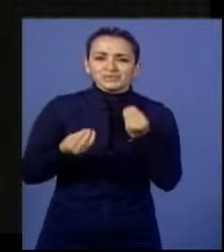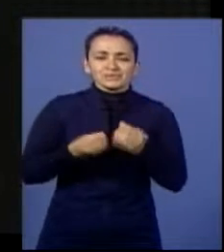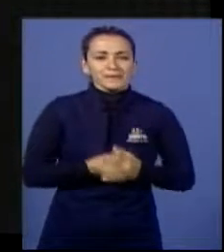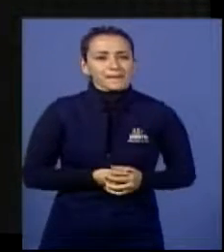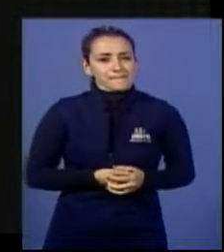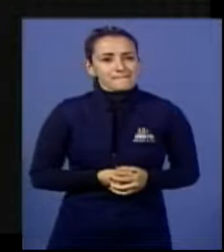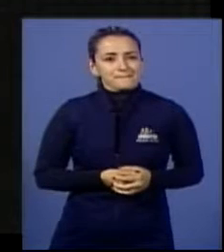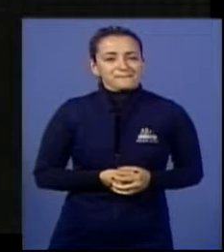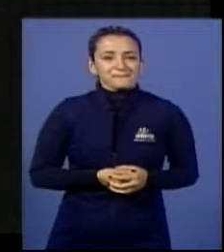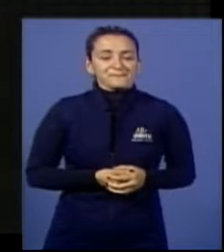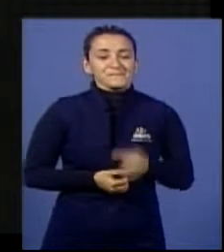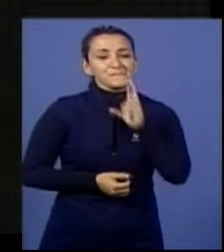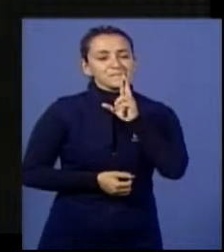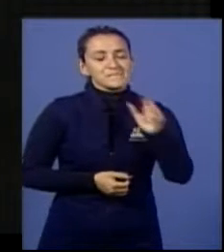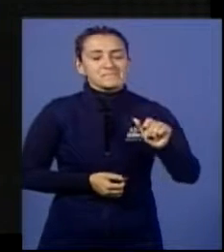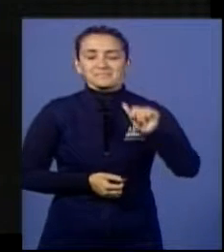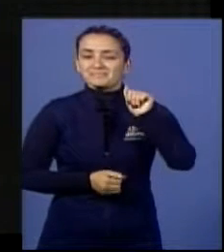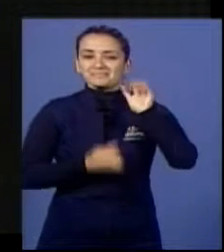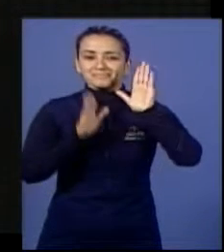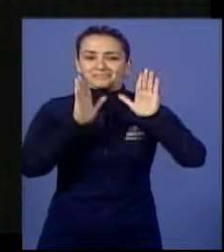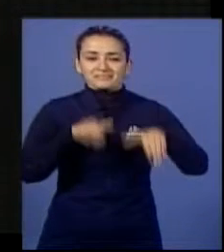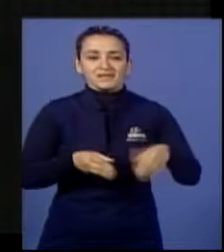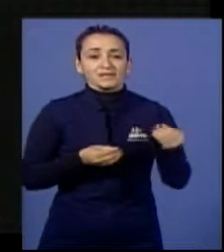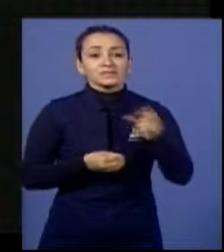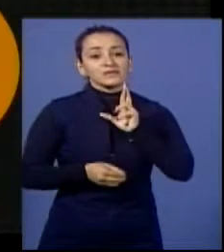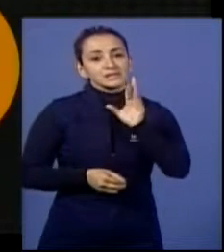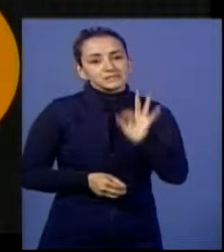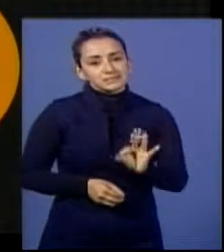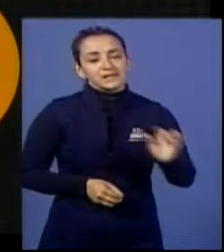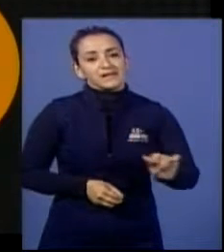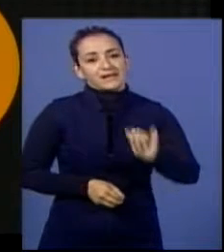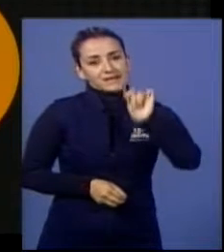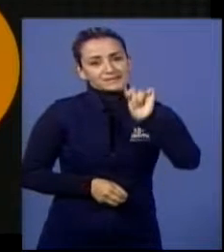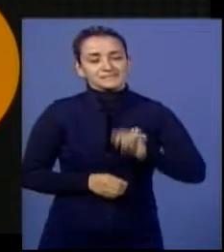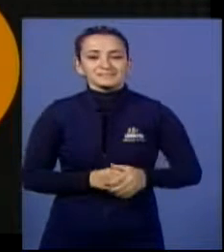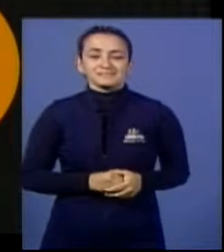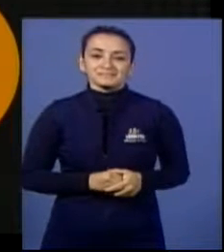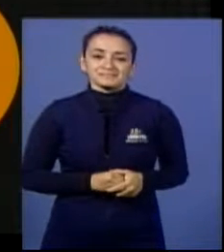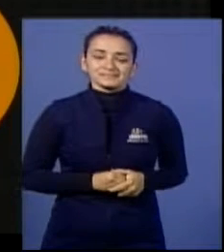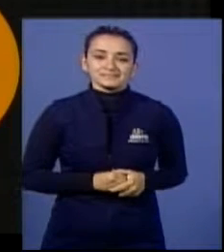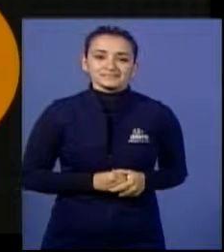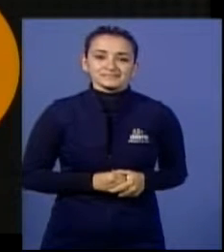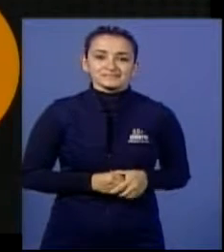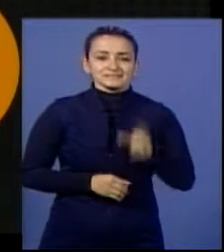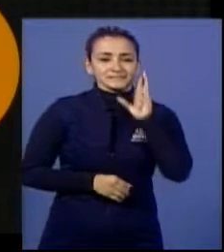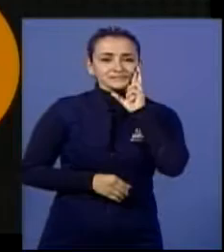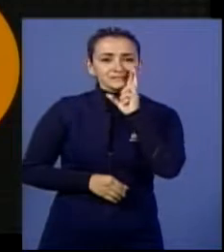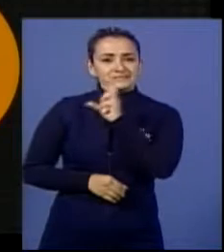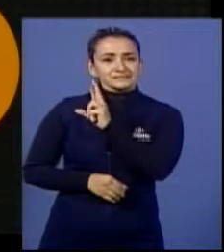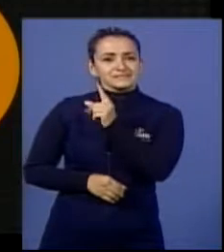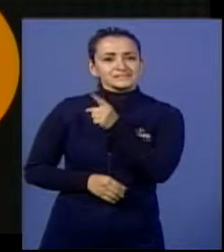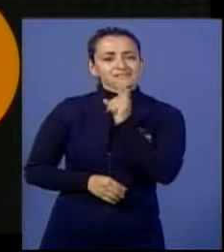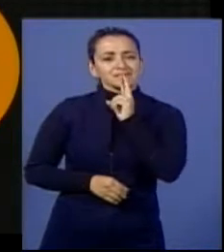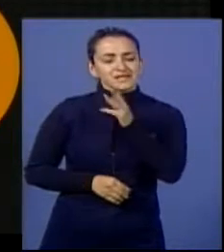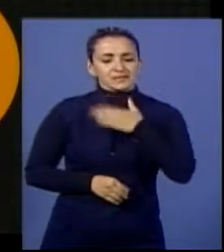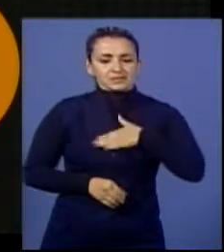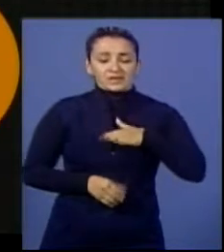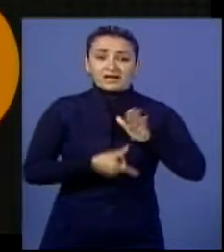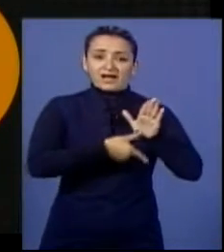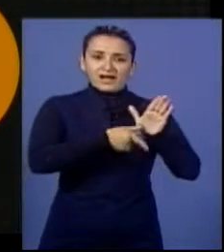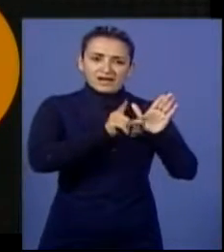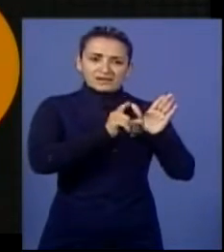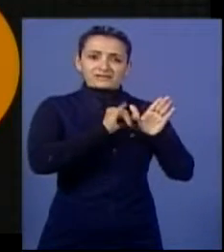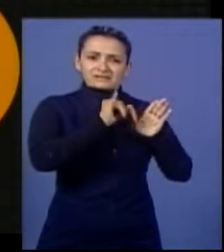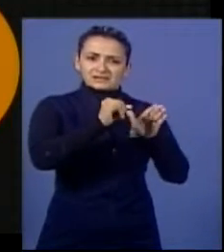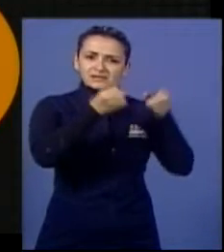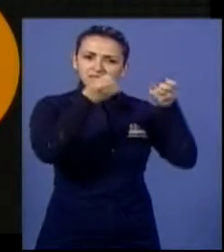tempo de dar recado. Tá aí, ó. Resposta letra A confirmando. Agora que você explicou, ficou muito tranquilo, né? Se perguntasse antes, eu ia... Minha mãe mandou e